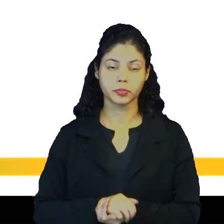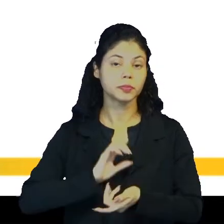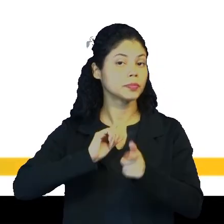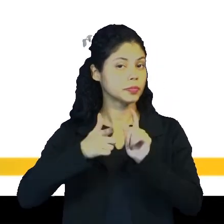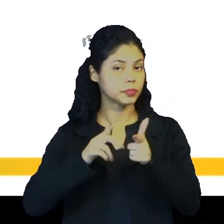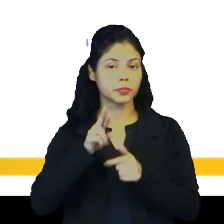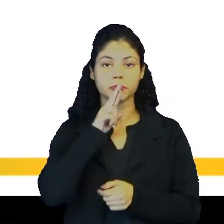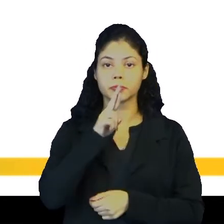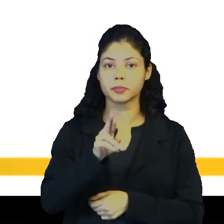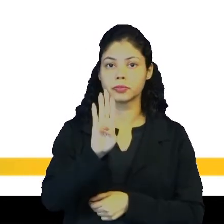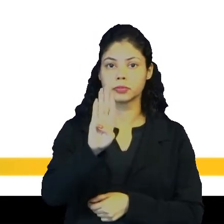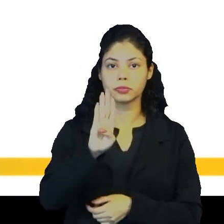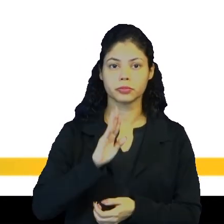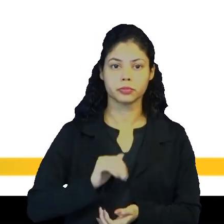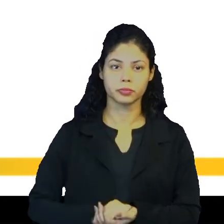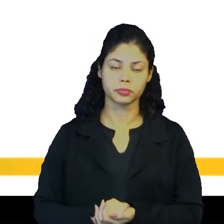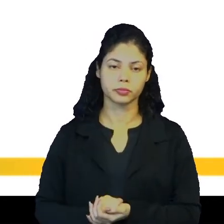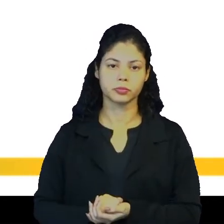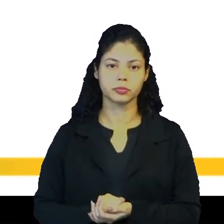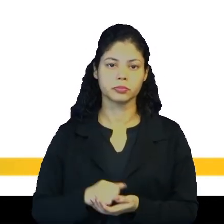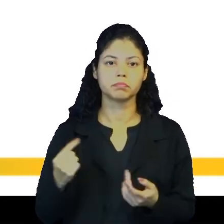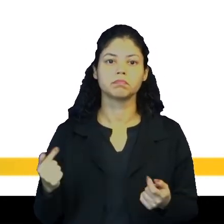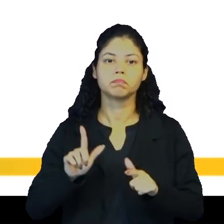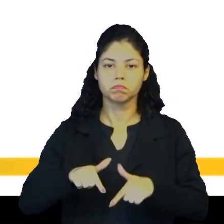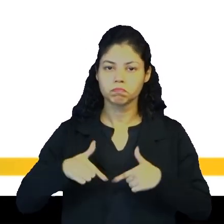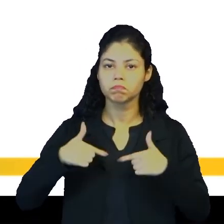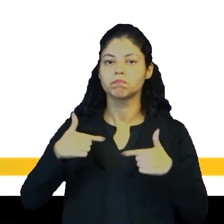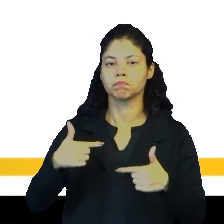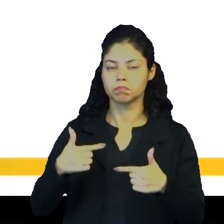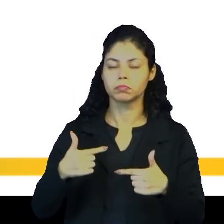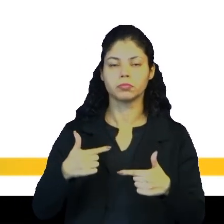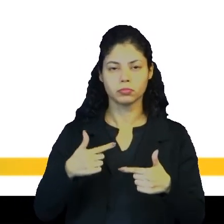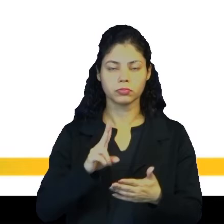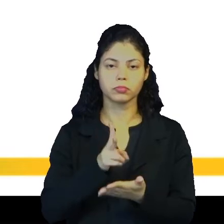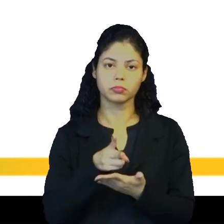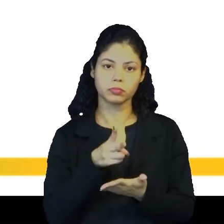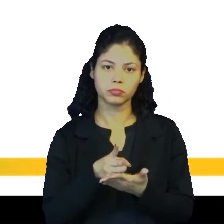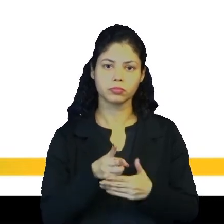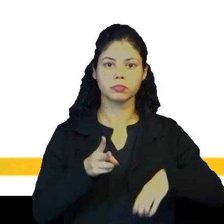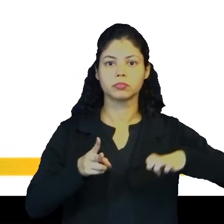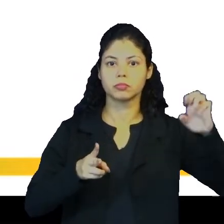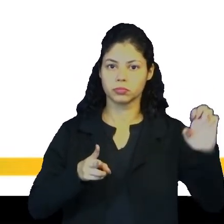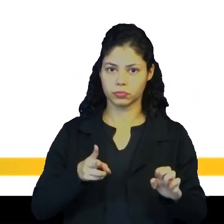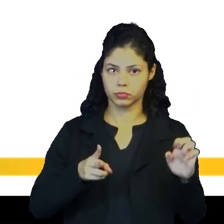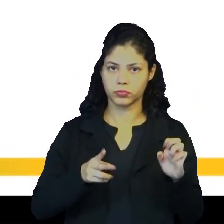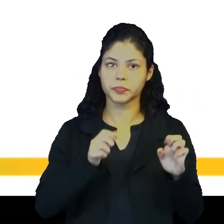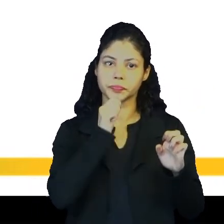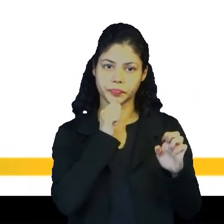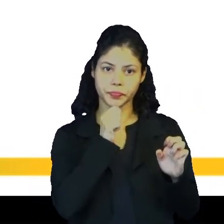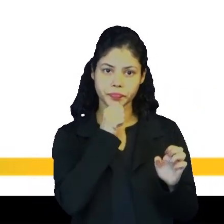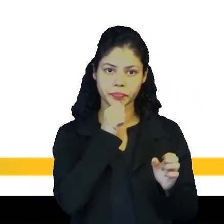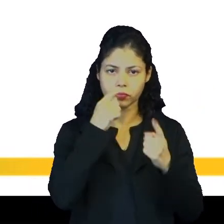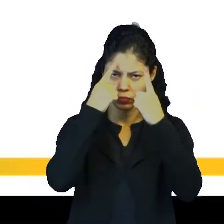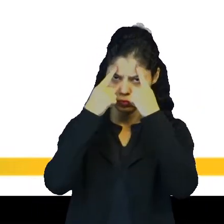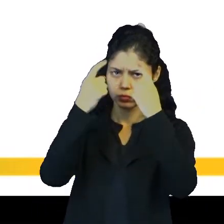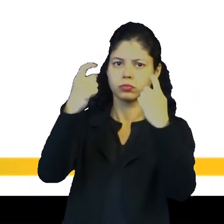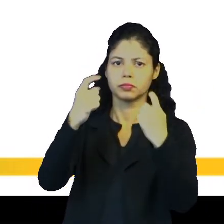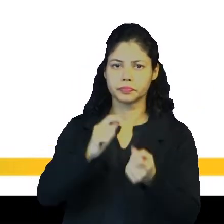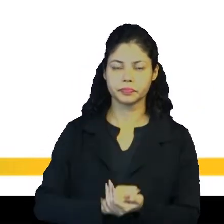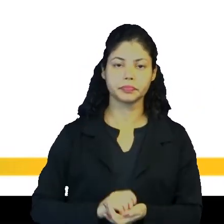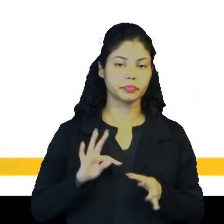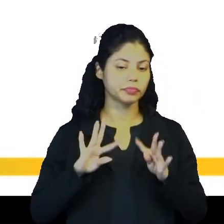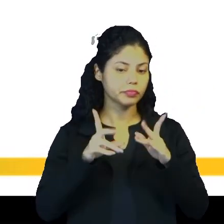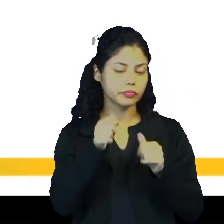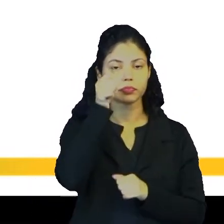A resposta correta é a letra B, né? Combateram um inimigo comum, os grupos esquerdistas recorrendo a métodos violentos. Em todas